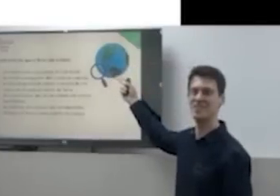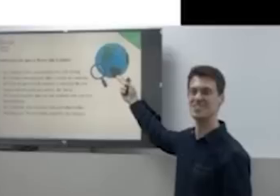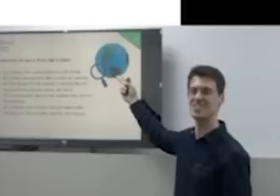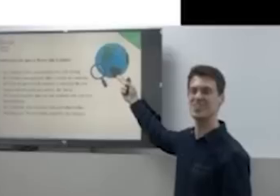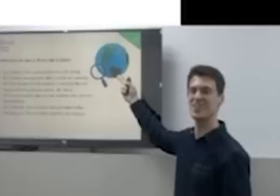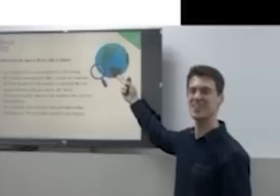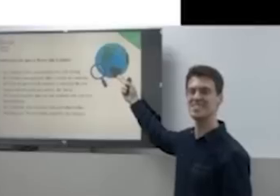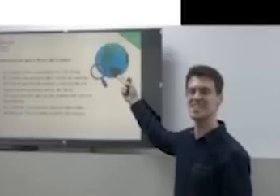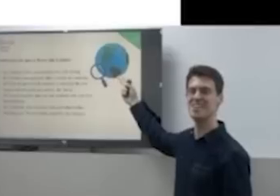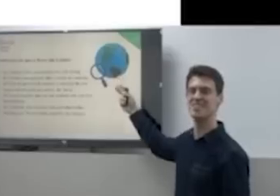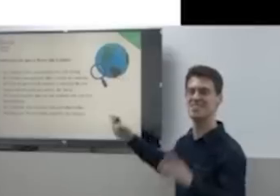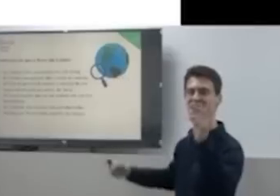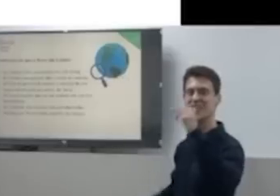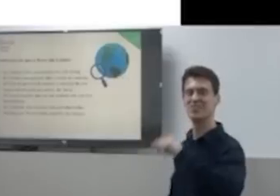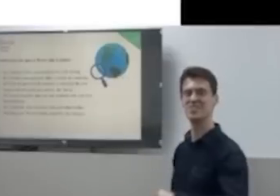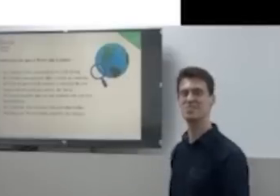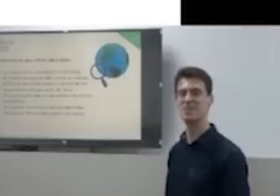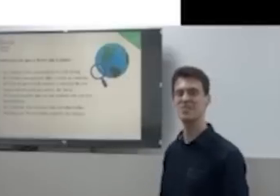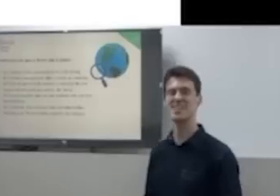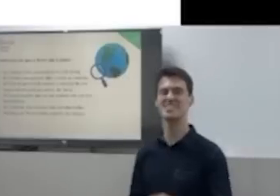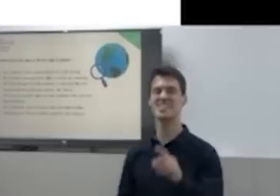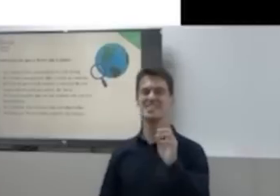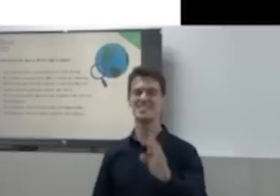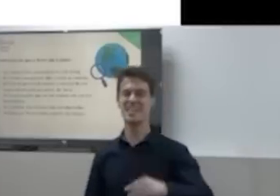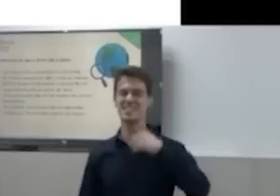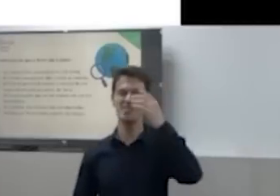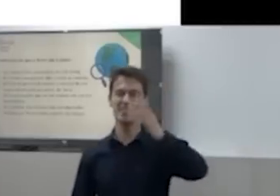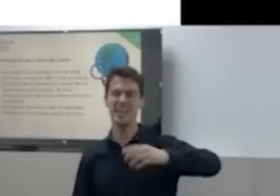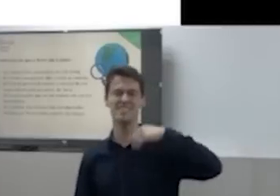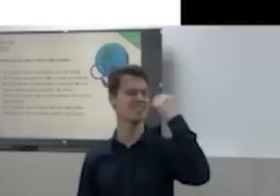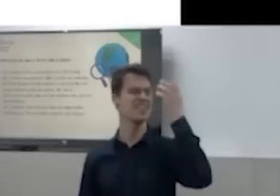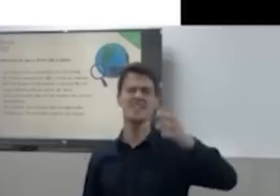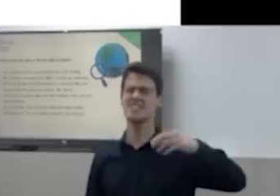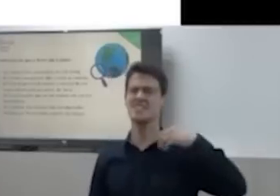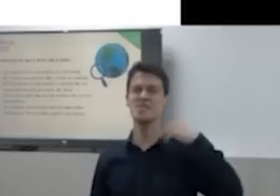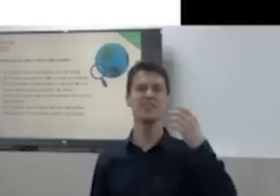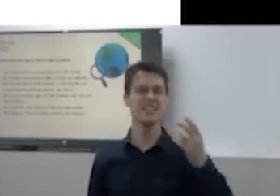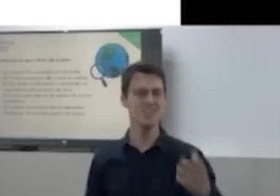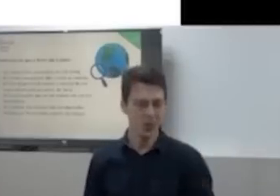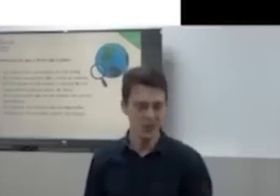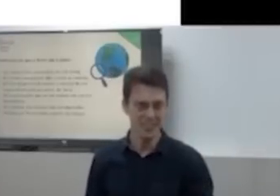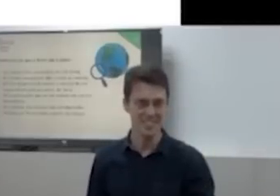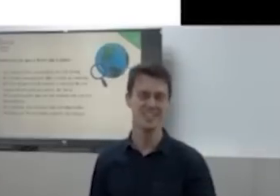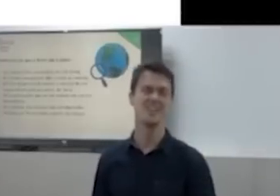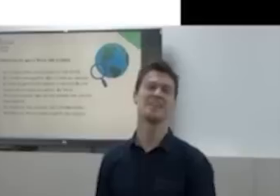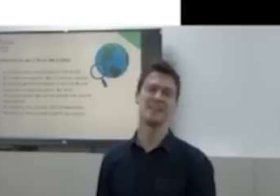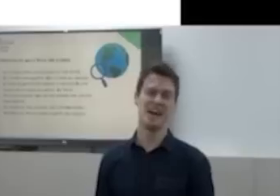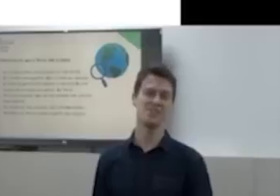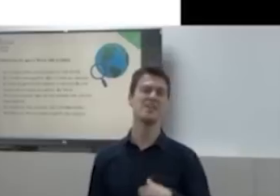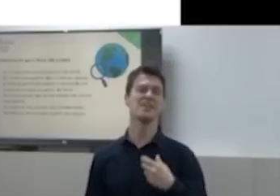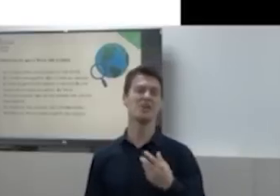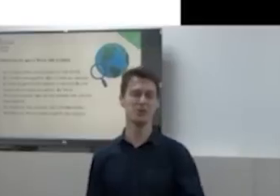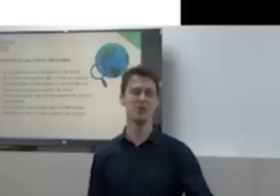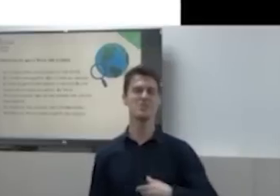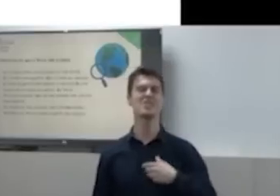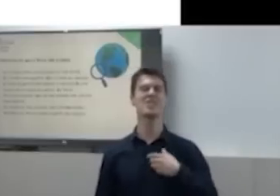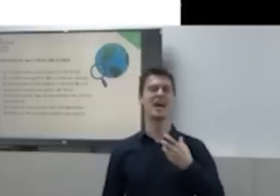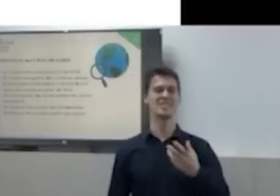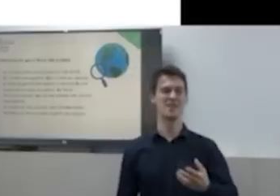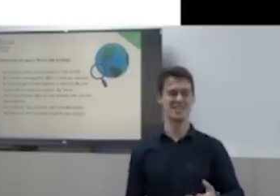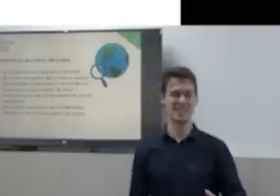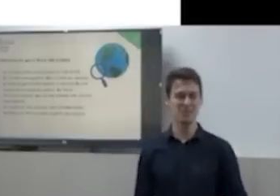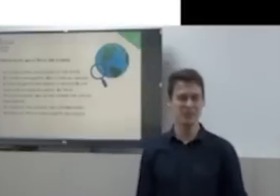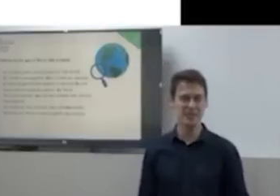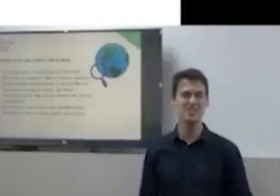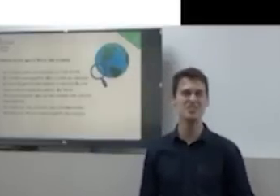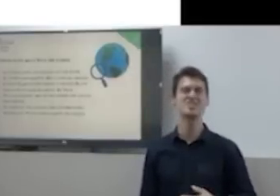aqui que nós conhecemos. Eu trouxe para vocês 6 evidências. Existem muitas outras. Claro que eu